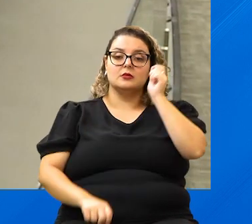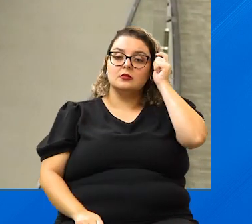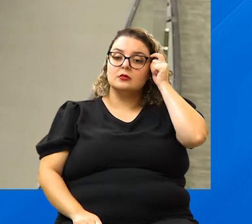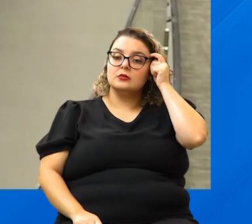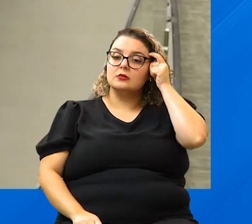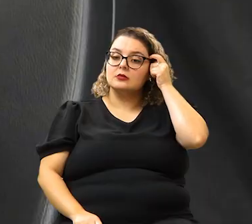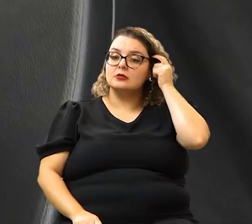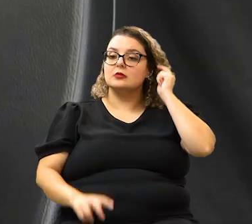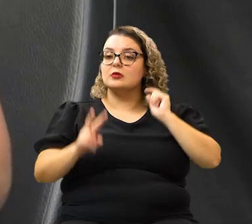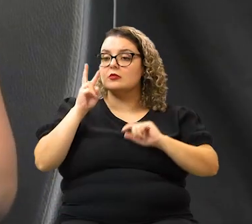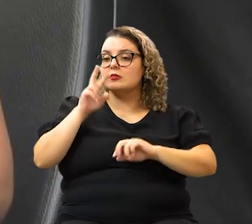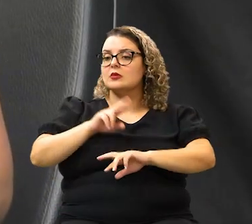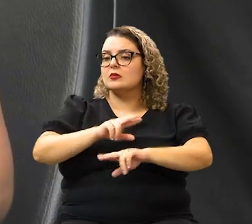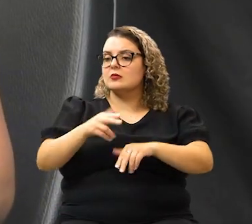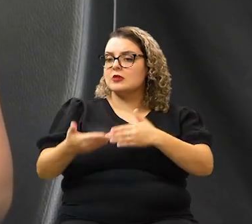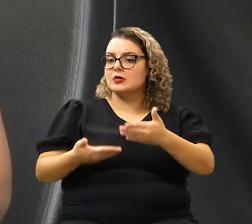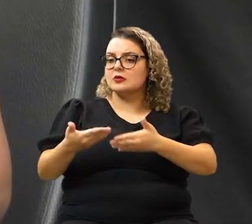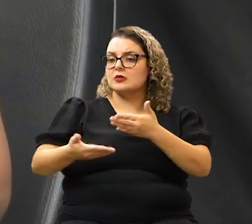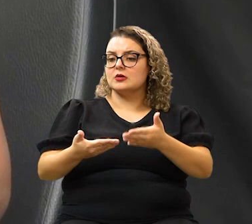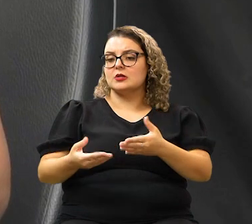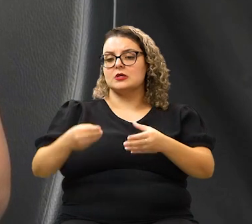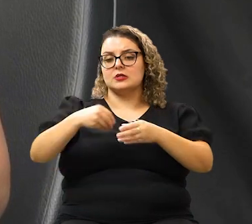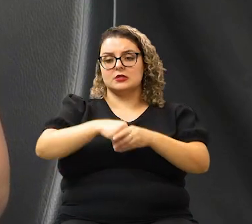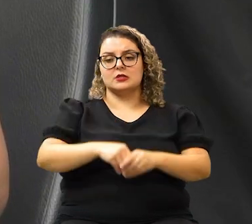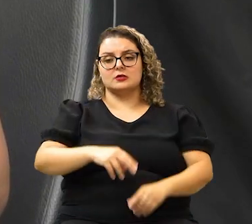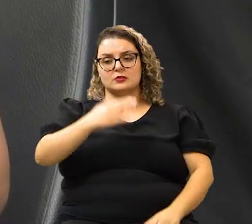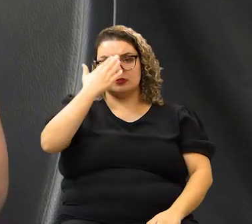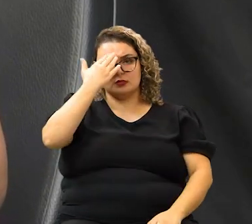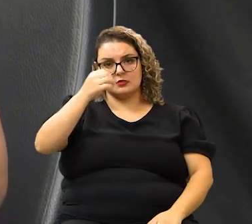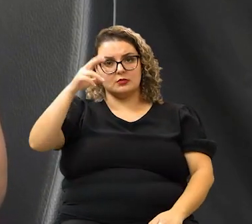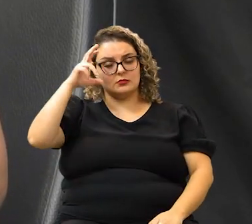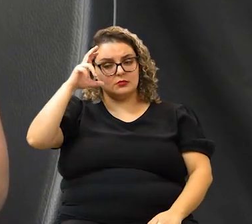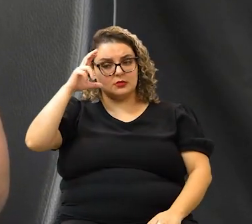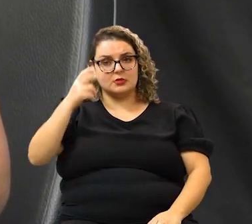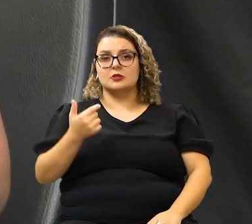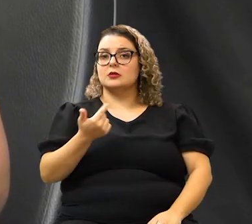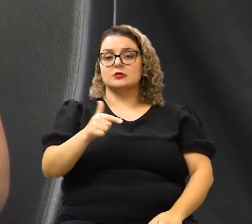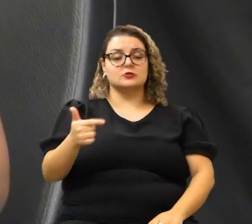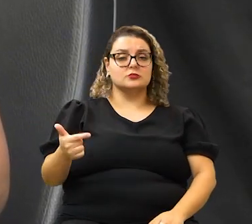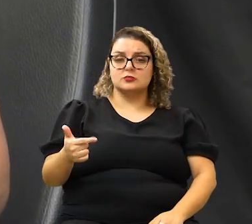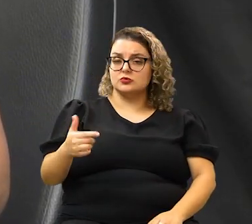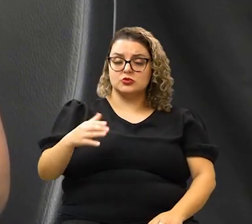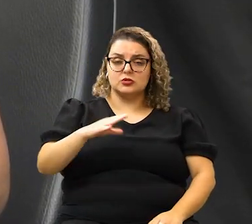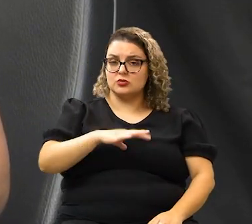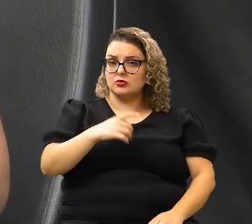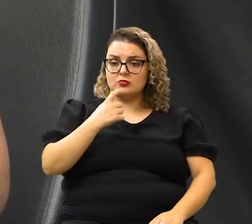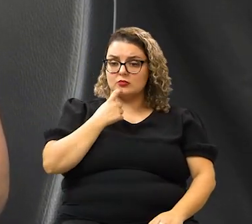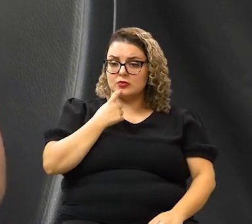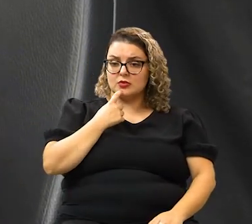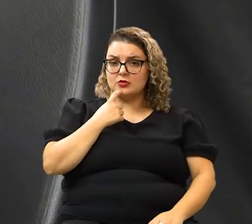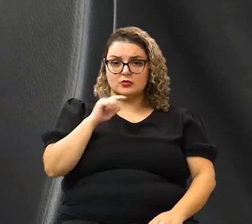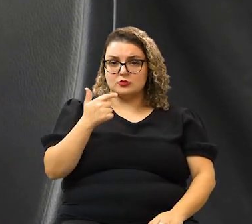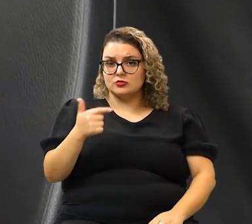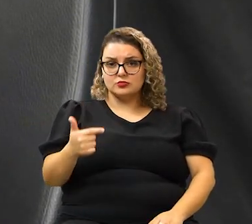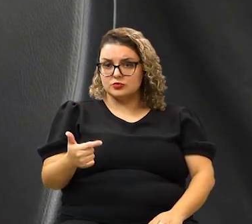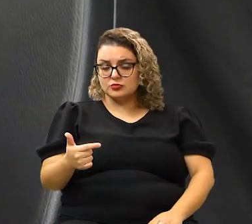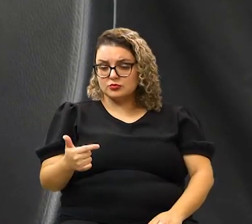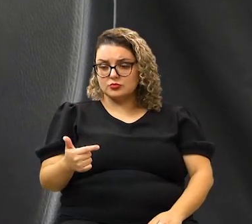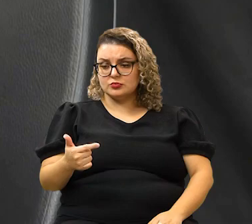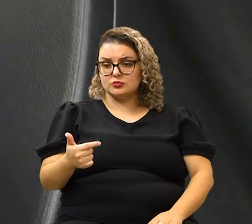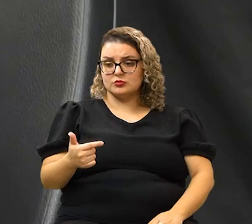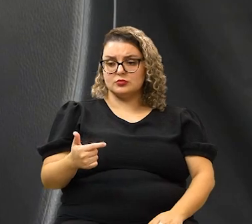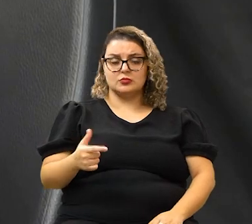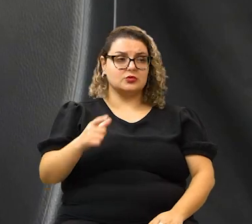na Lei Maria da Penha que não existiam em Campinas. Esses serviços não existiam. Gente, tinha o CEAMO. Tinha o CEAMO. E